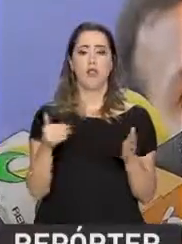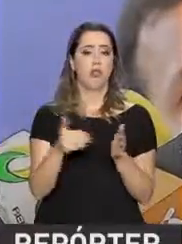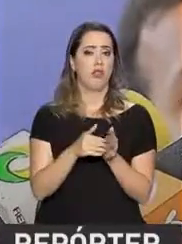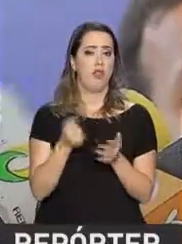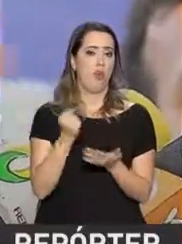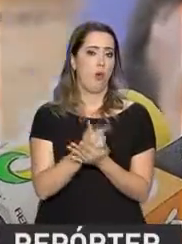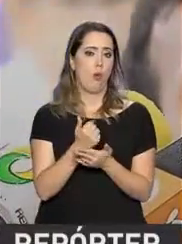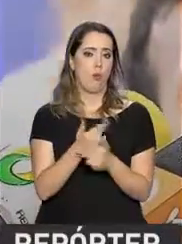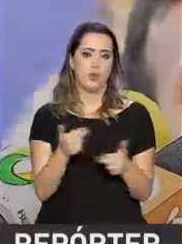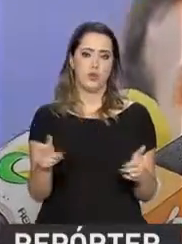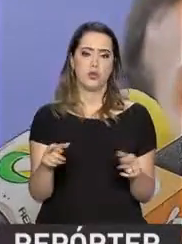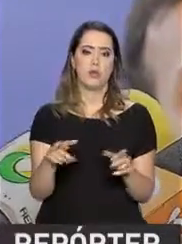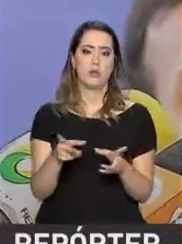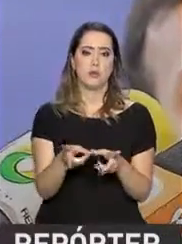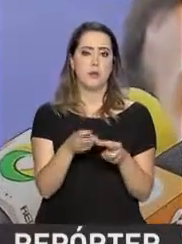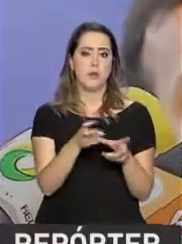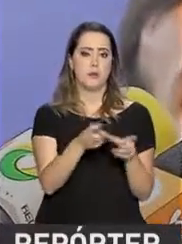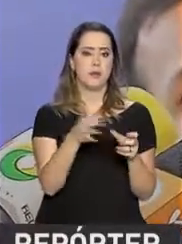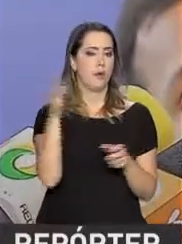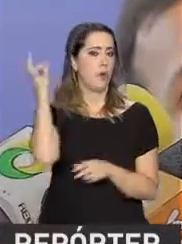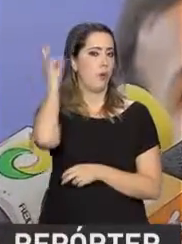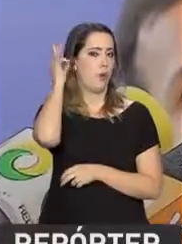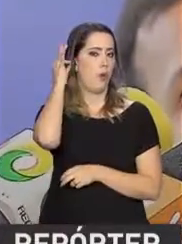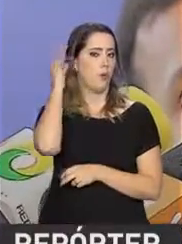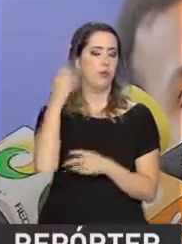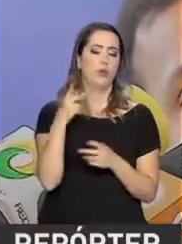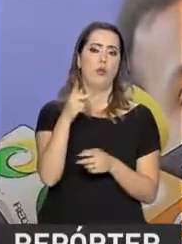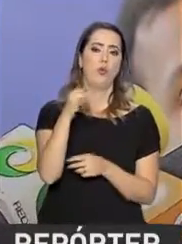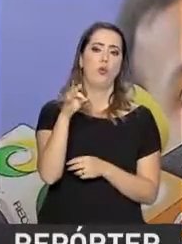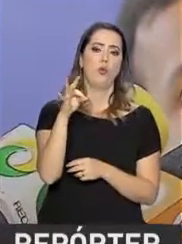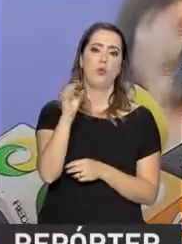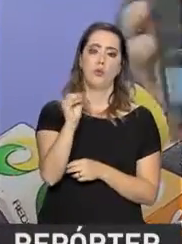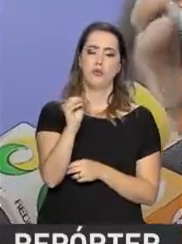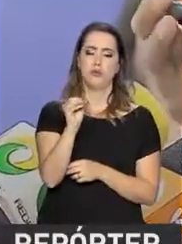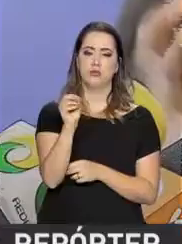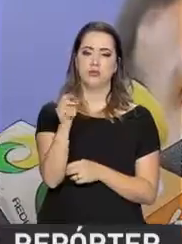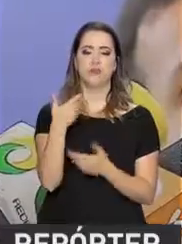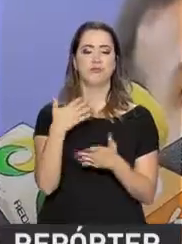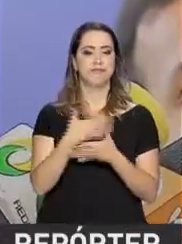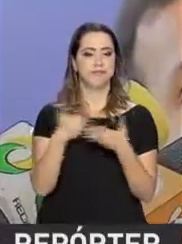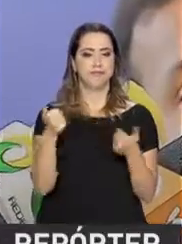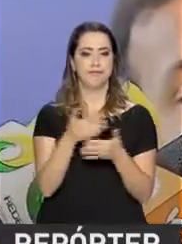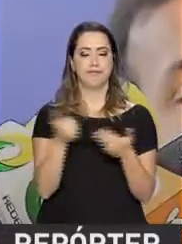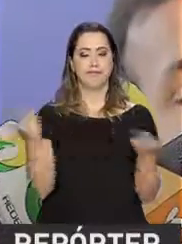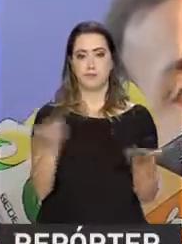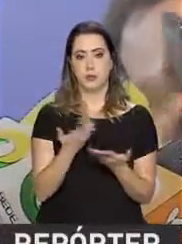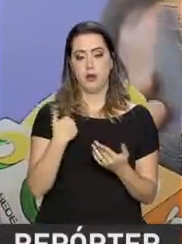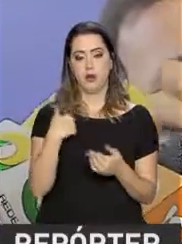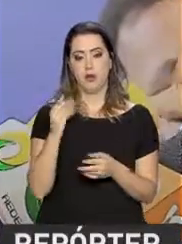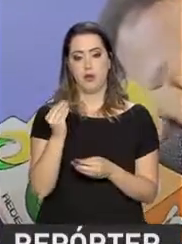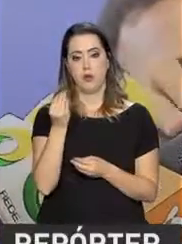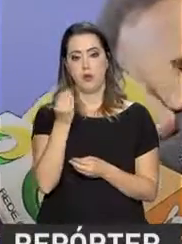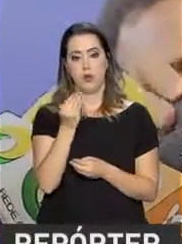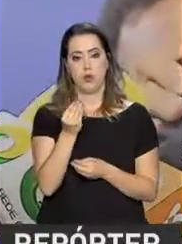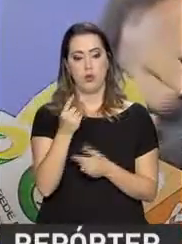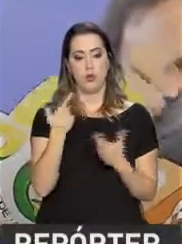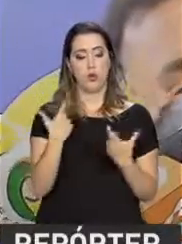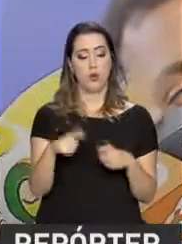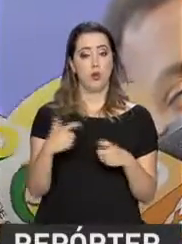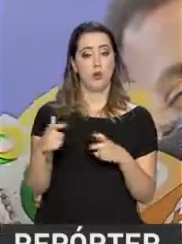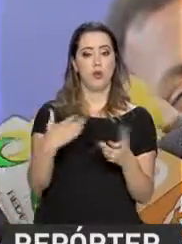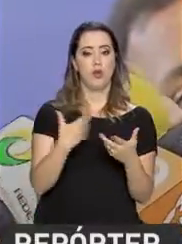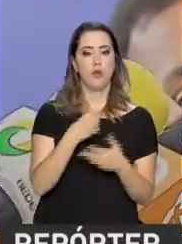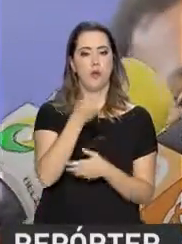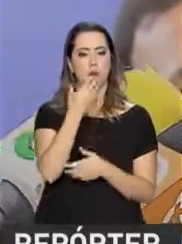por exemplo para de detecção de ponto eletrônico é que vai ser aprimorado a colocação e qual a descrição